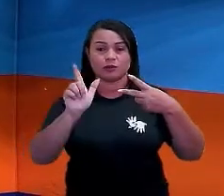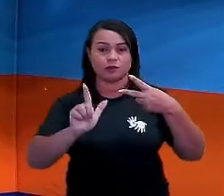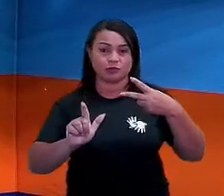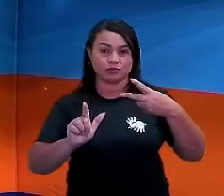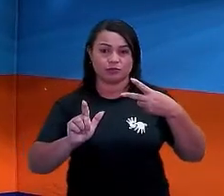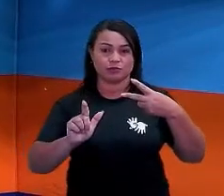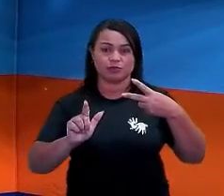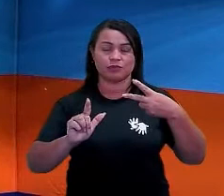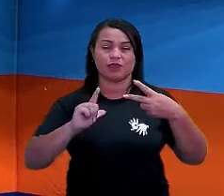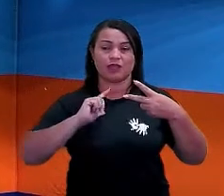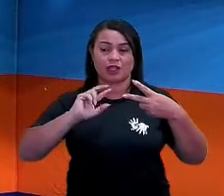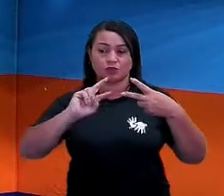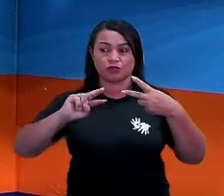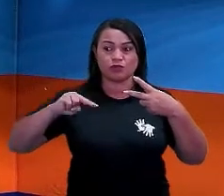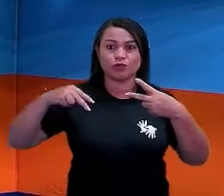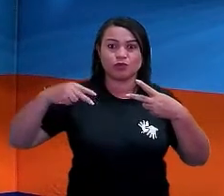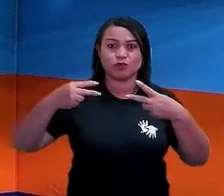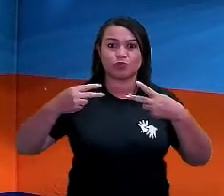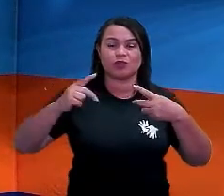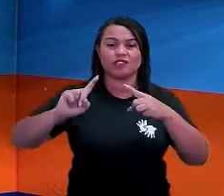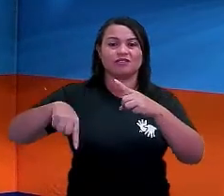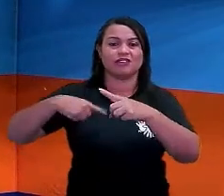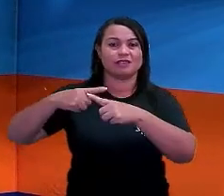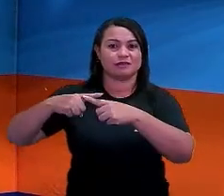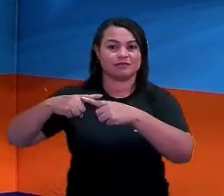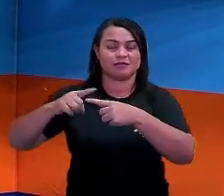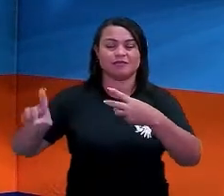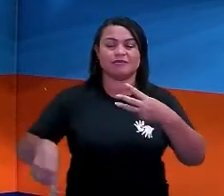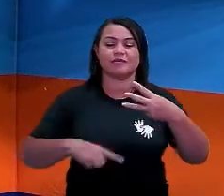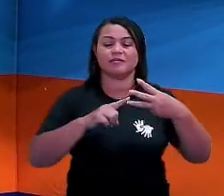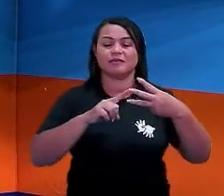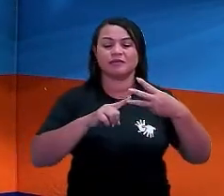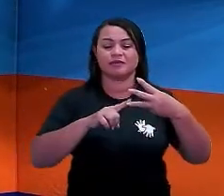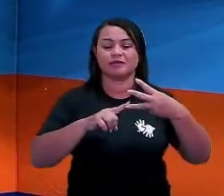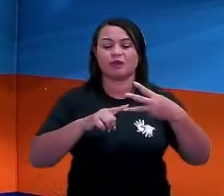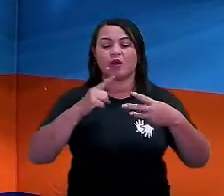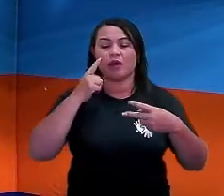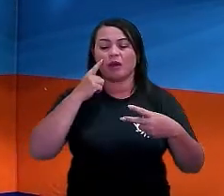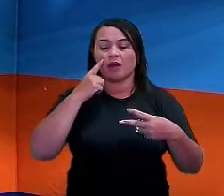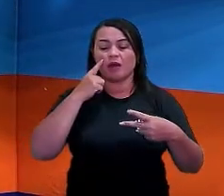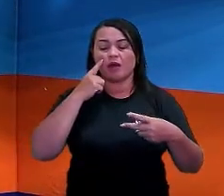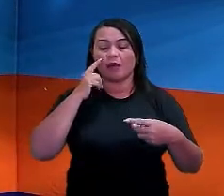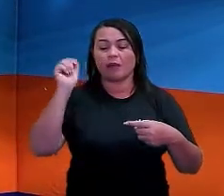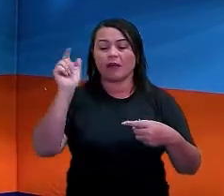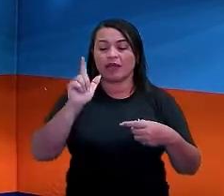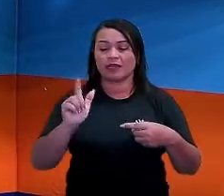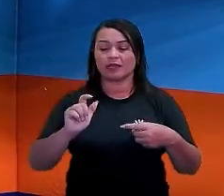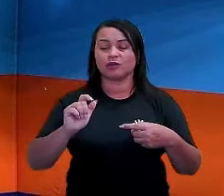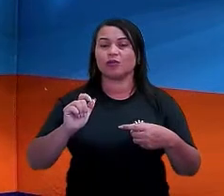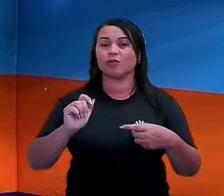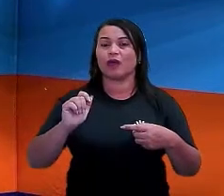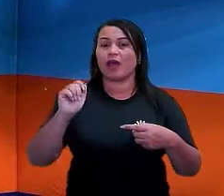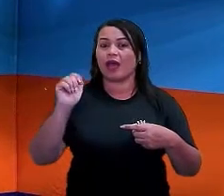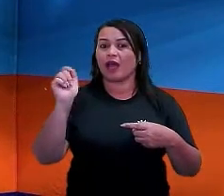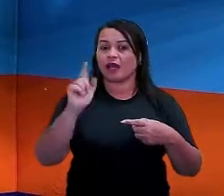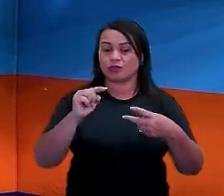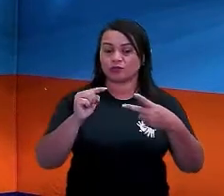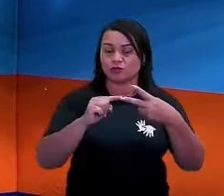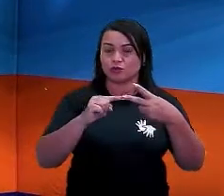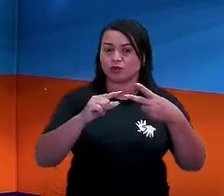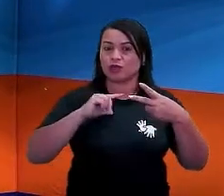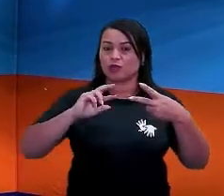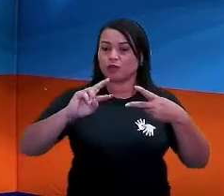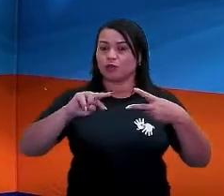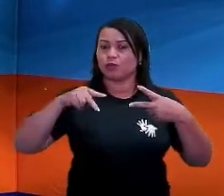o dobro, né, do palito verde. Que ele diz, ó, o palito azul mede o dobro disso. Então,